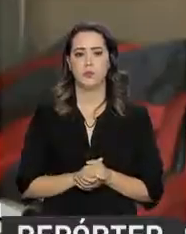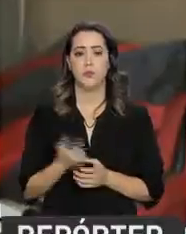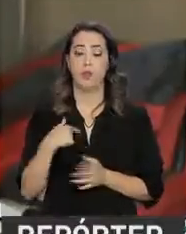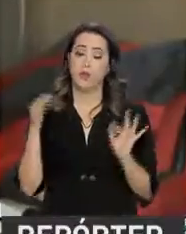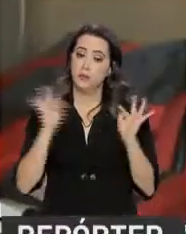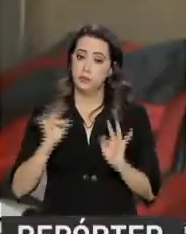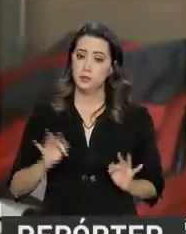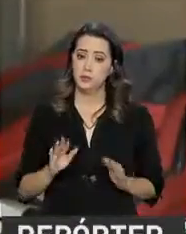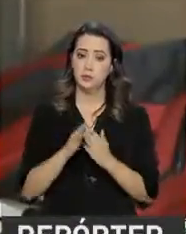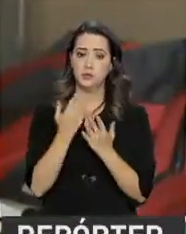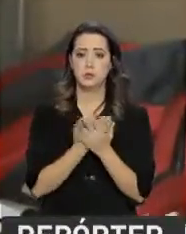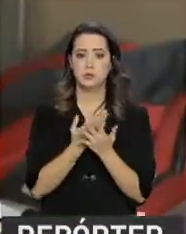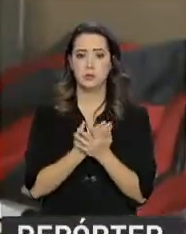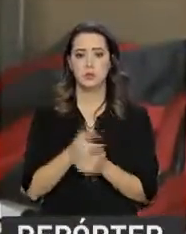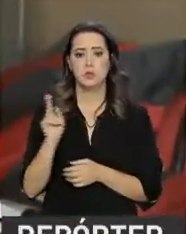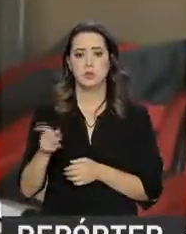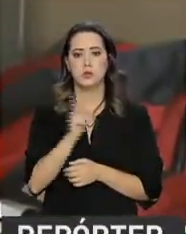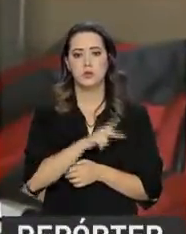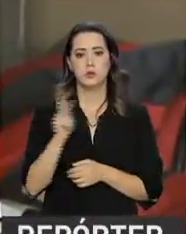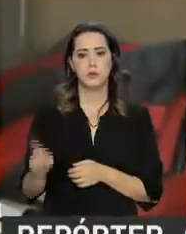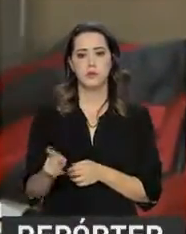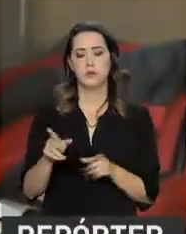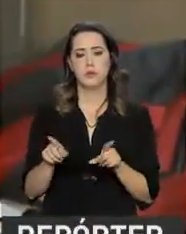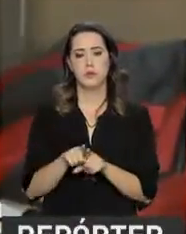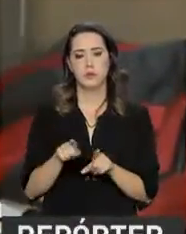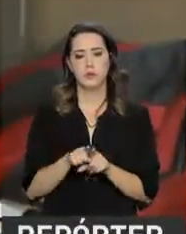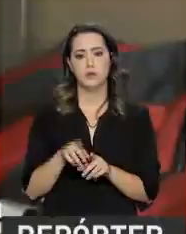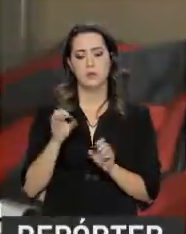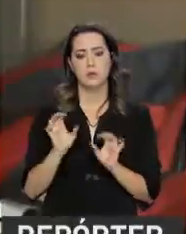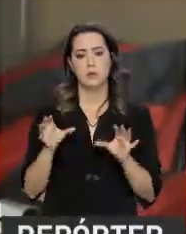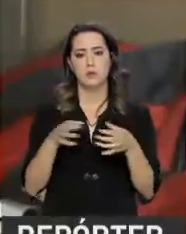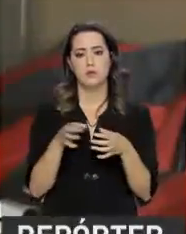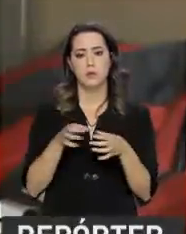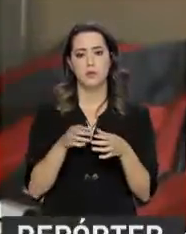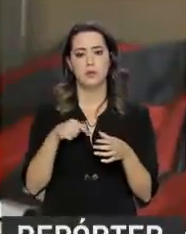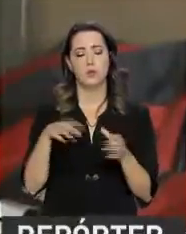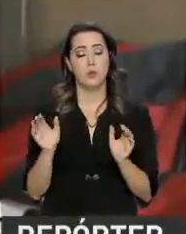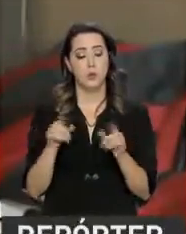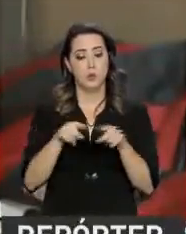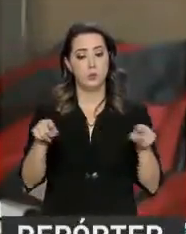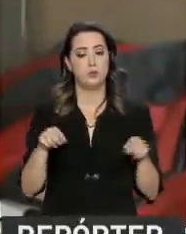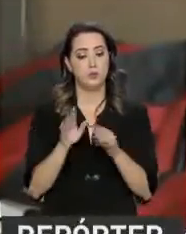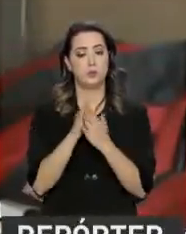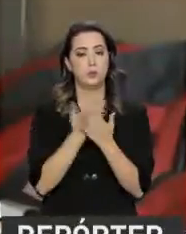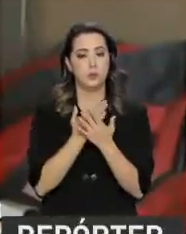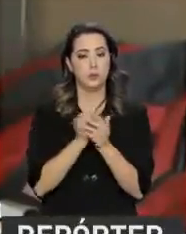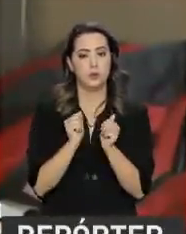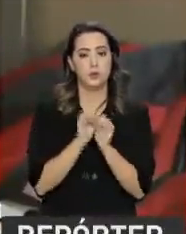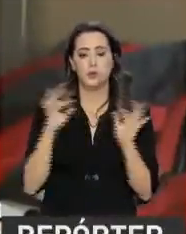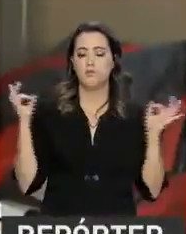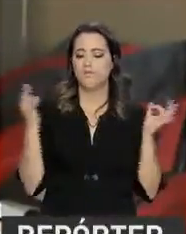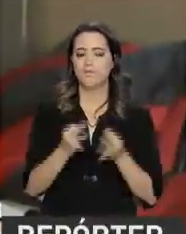feliz com a escola e com os professores e com a equipe com o pib sala que são todos maravilhoso todo